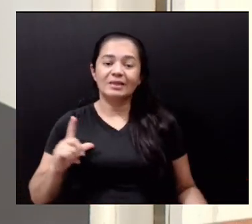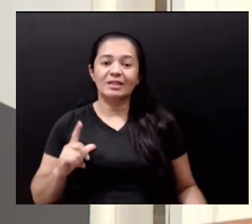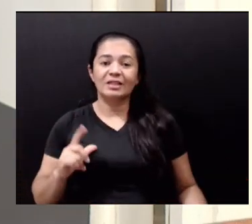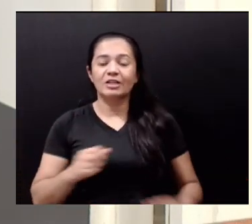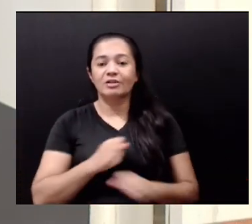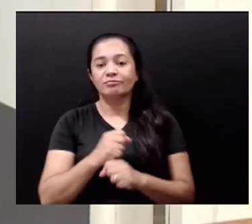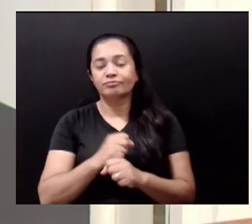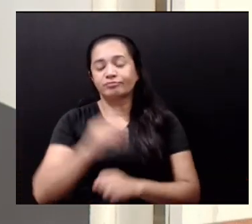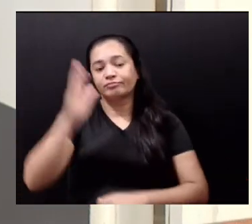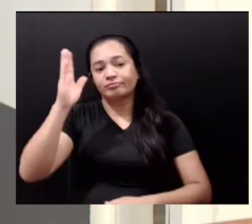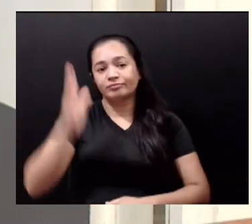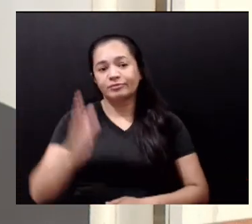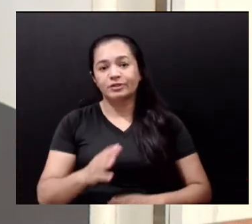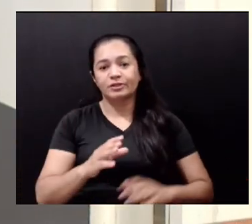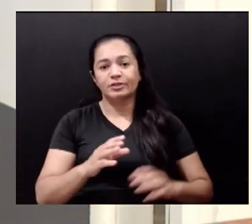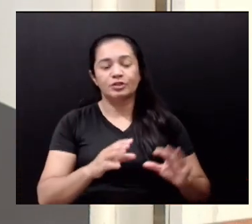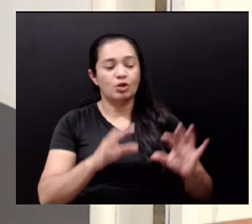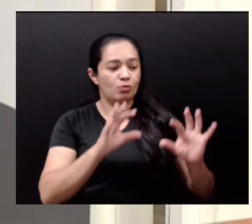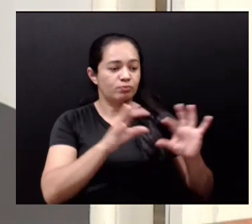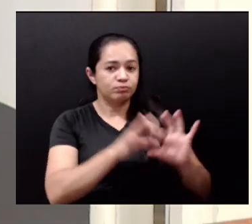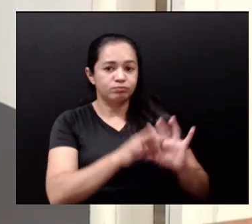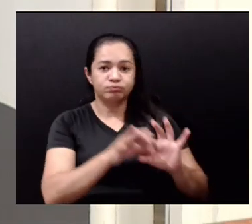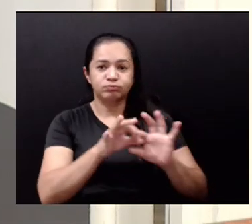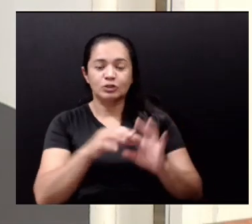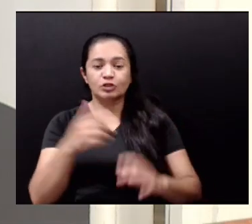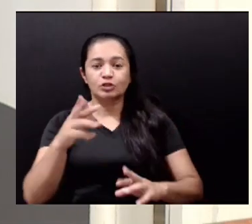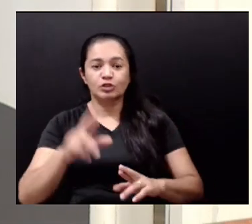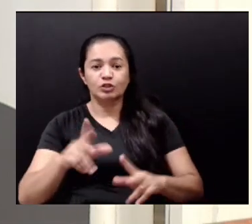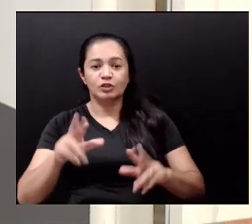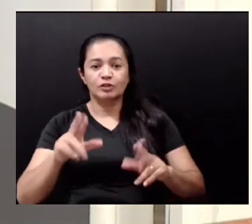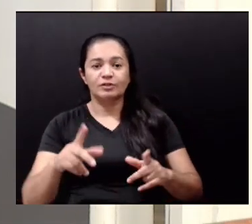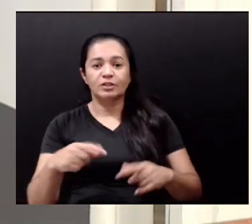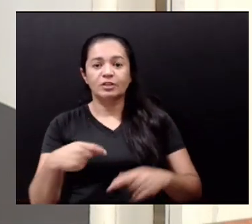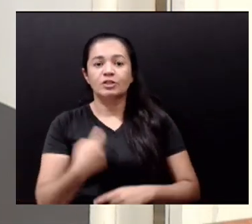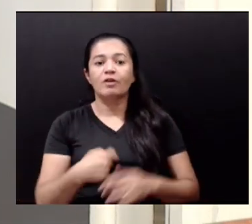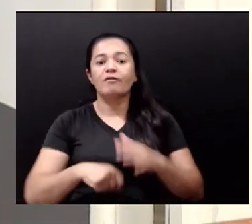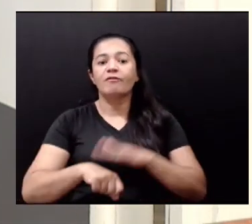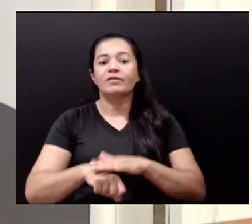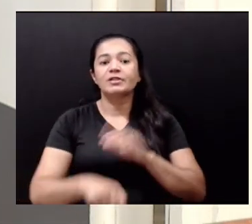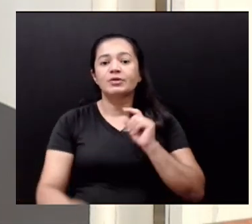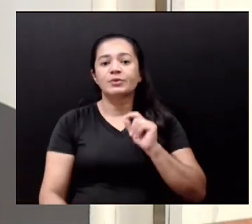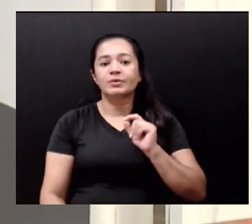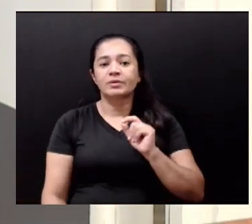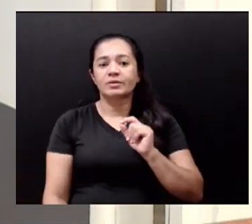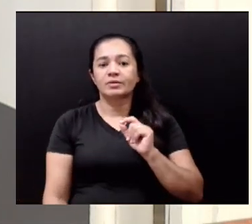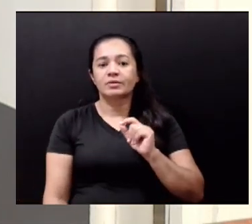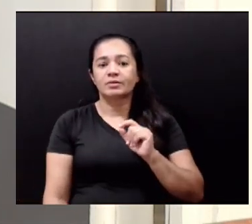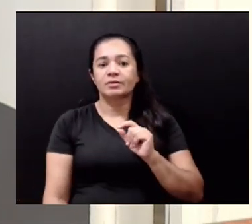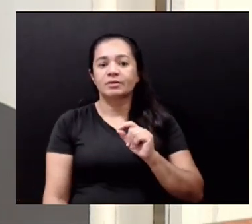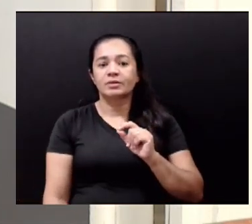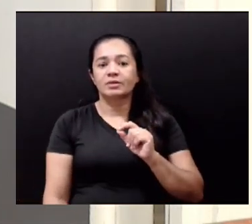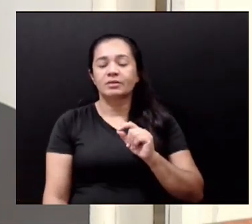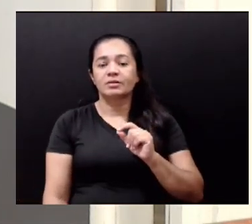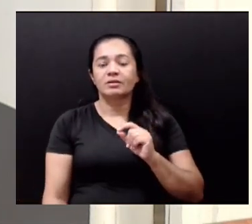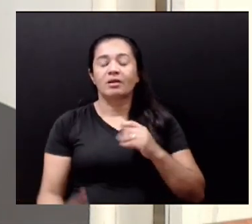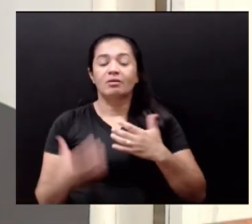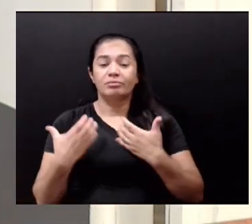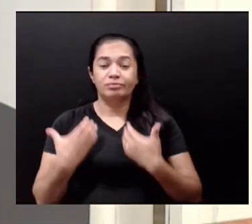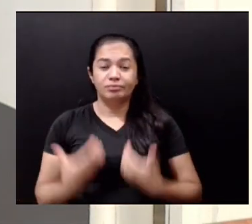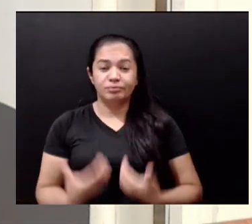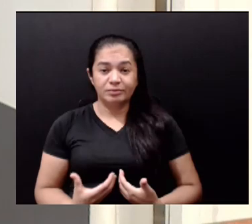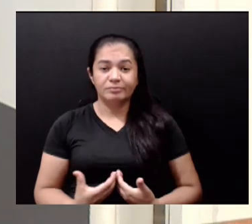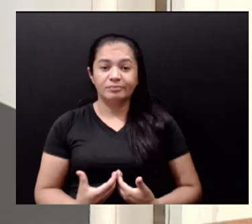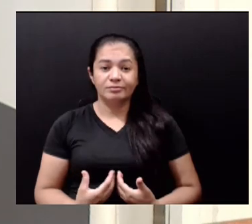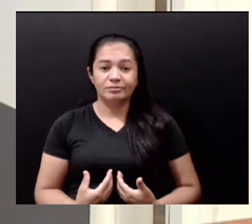esfera diferente, e o que a gente faz com isso, assim, né? Eu acho que isso diz sobre o nosso cansaço, né? Que a gente está falando agora